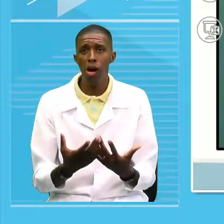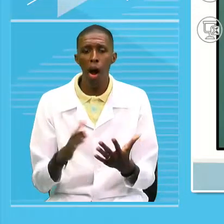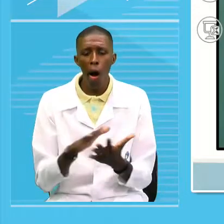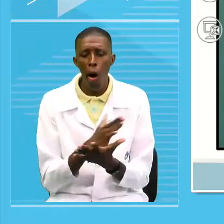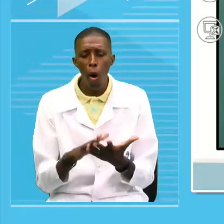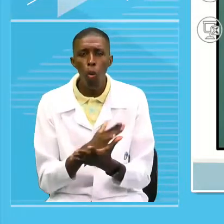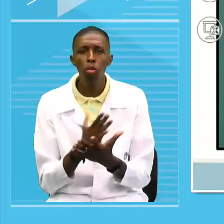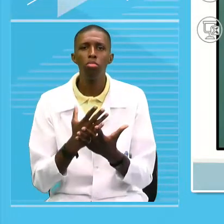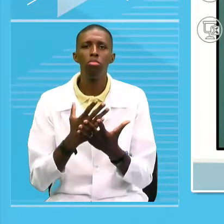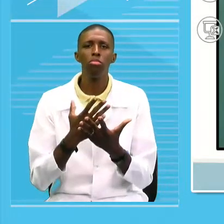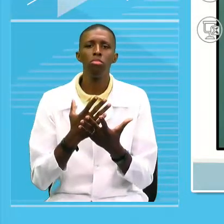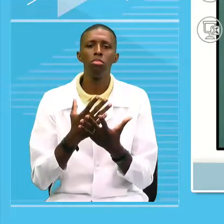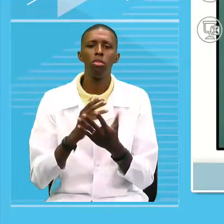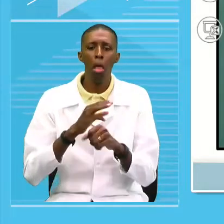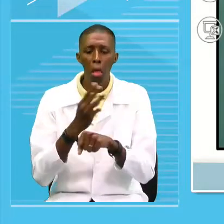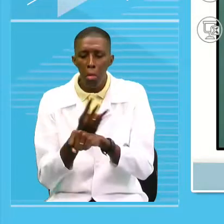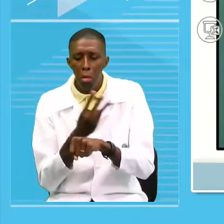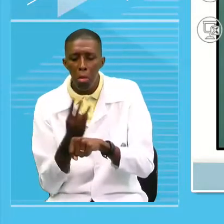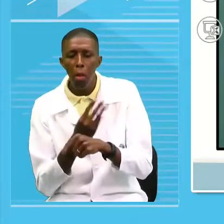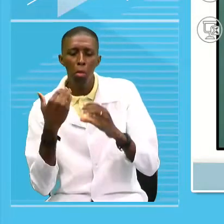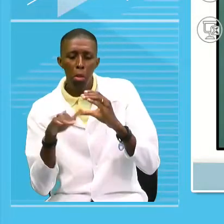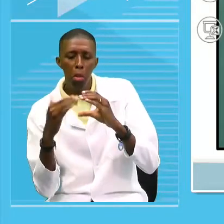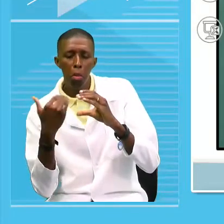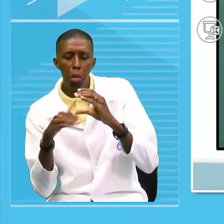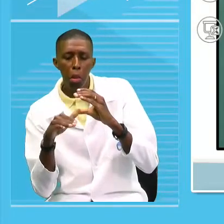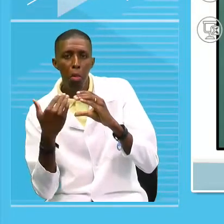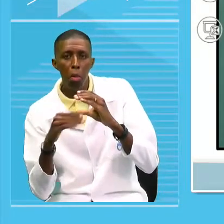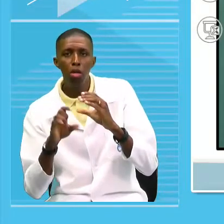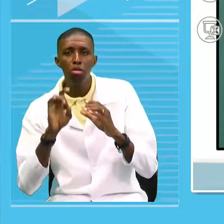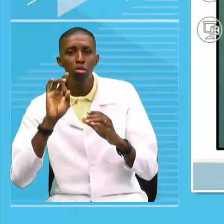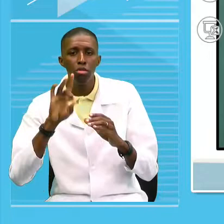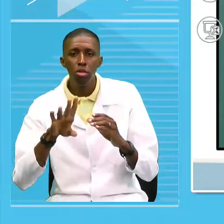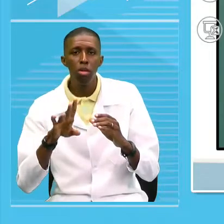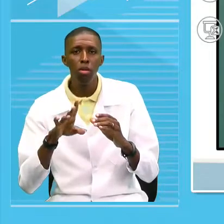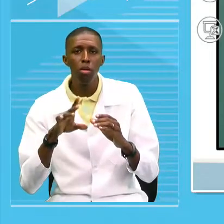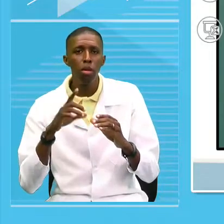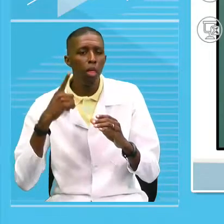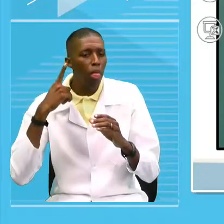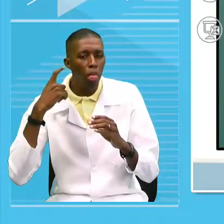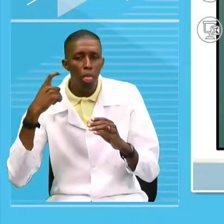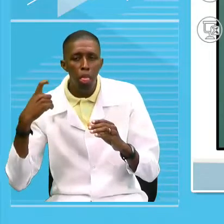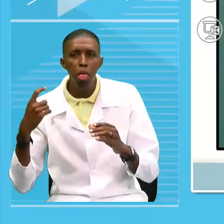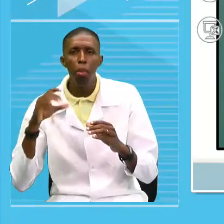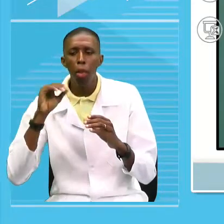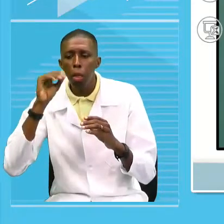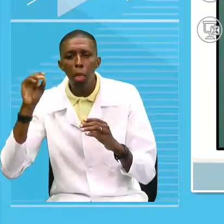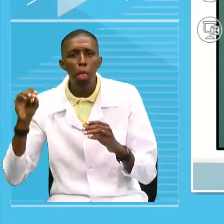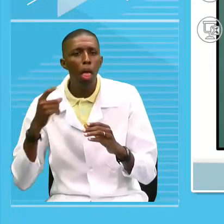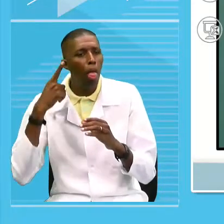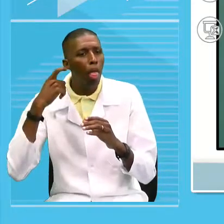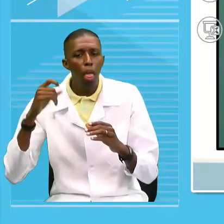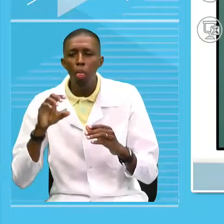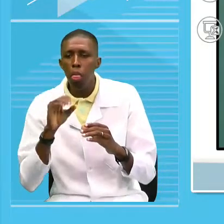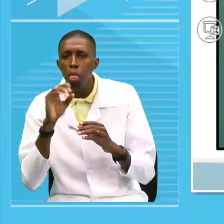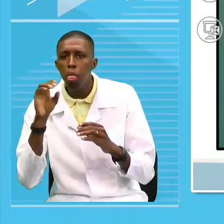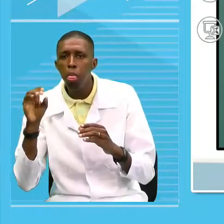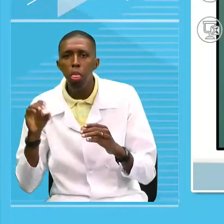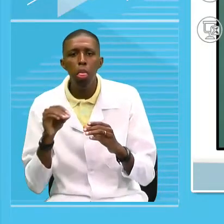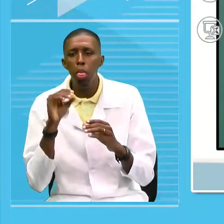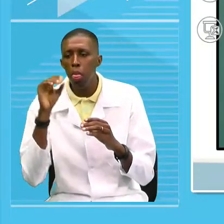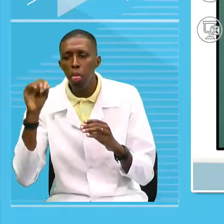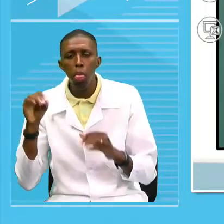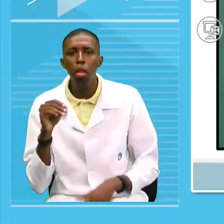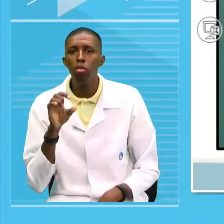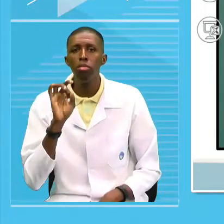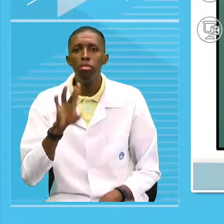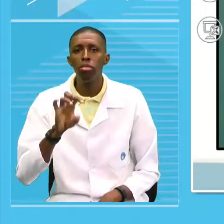o áudio né outro dia a gente sem mentira acho que foi ontem antes de ontem eu recebi um áudio agora eu espero que a minha mãe não esteja